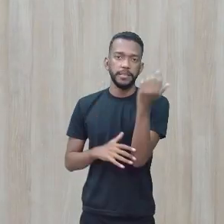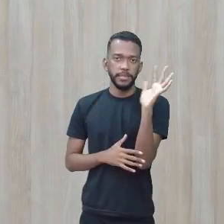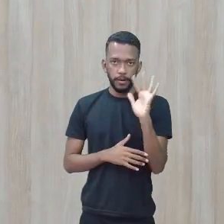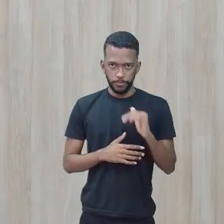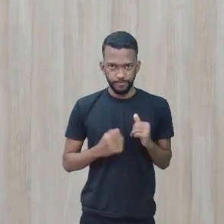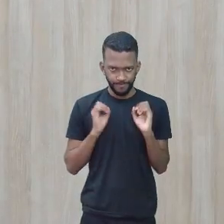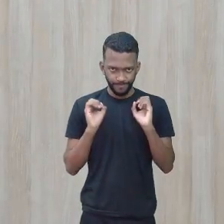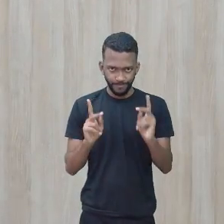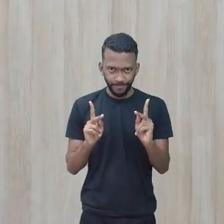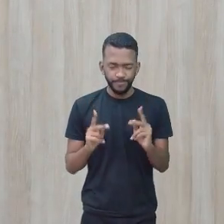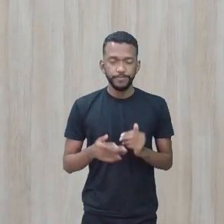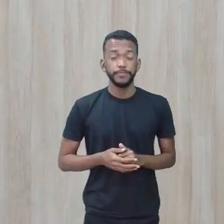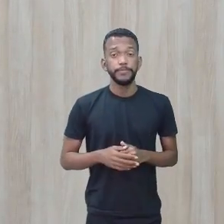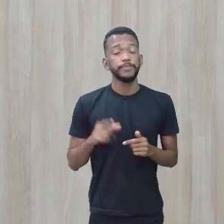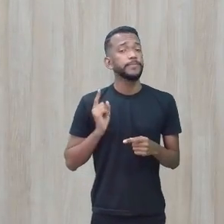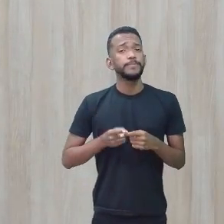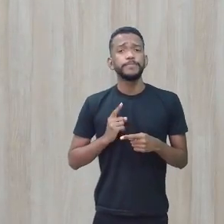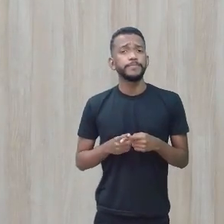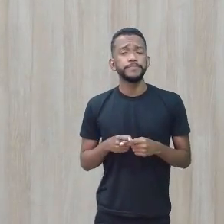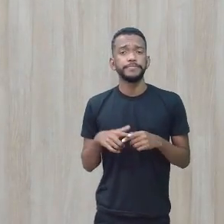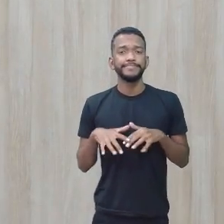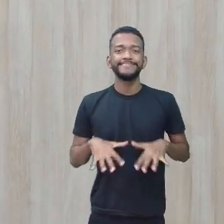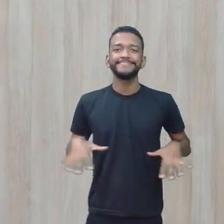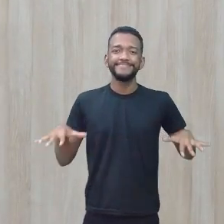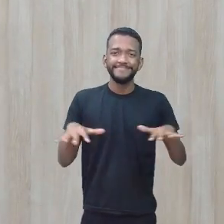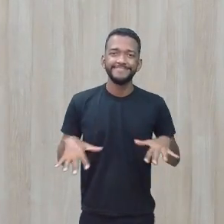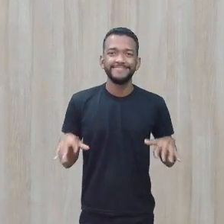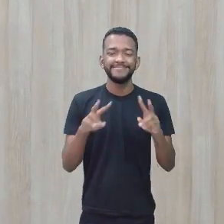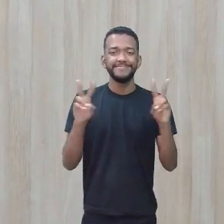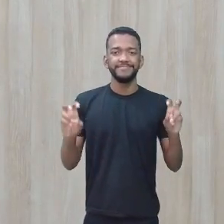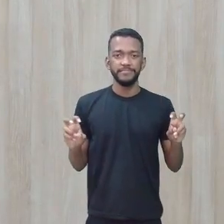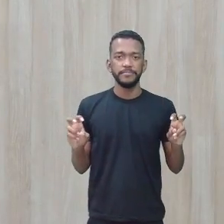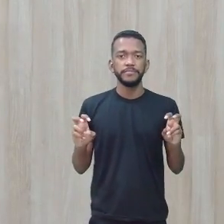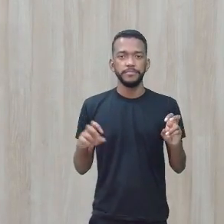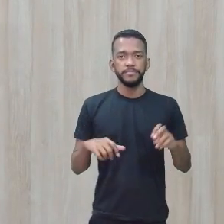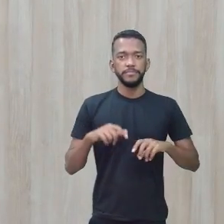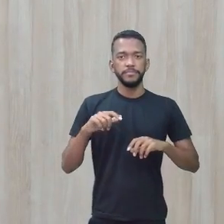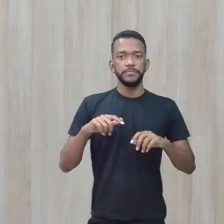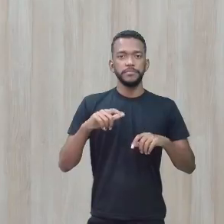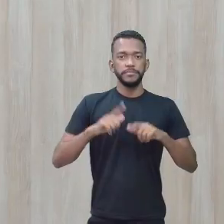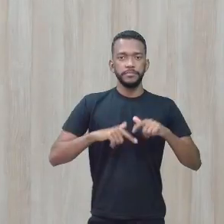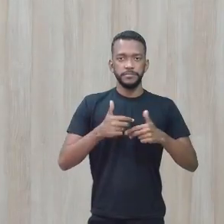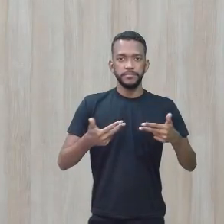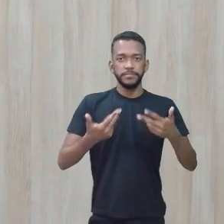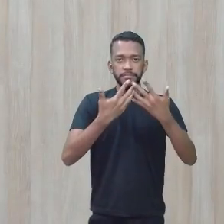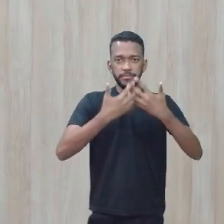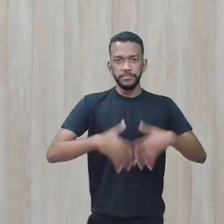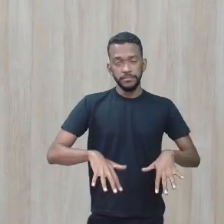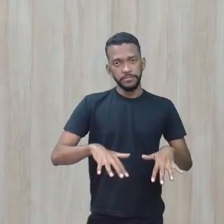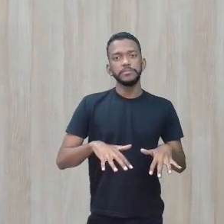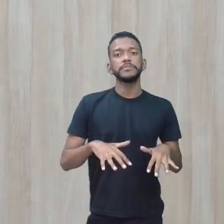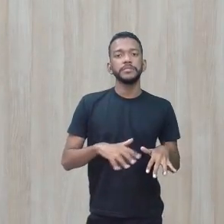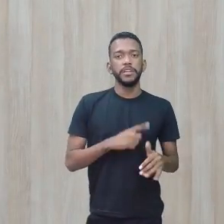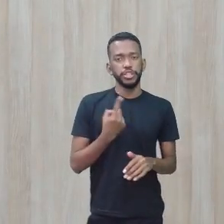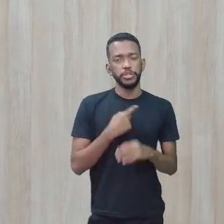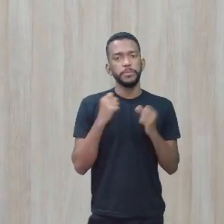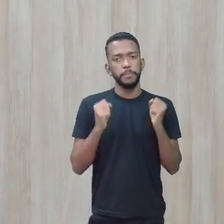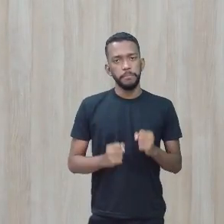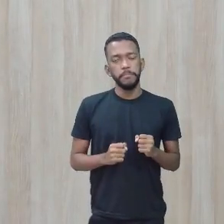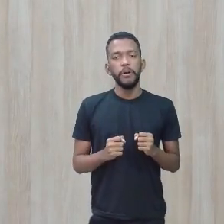Até porque essas questões dos recursos naturais a gente pode, né, explorar, mas de uma